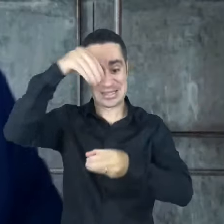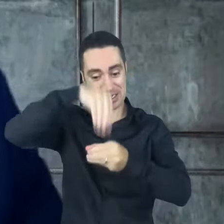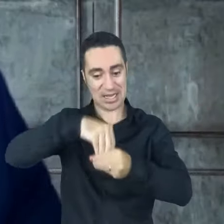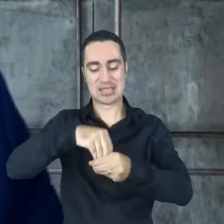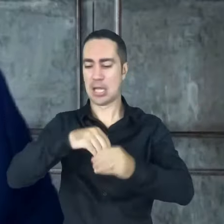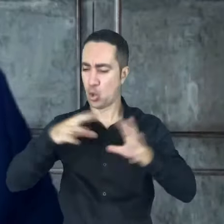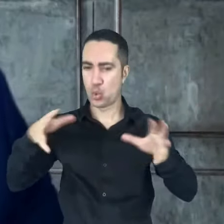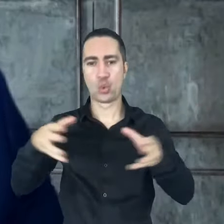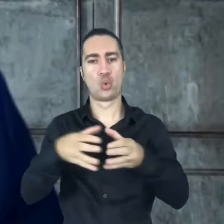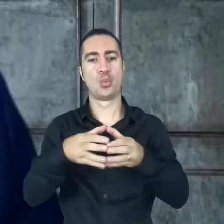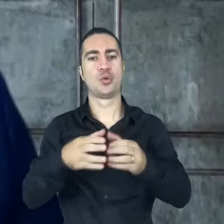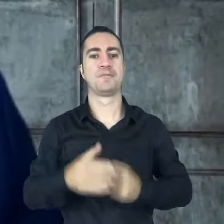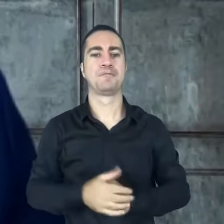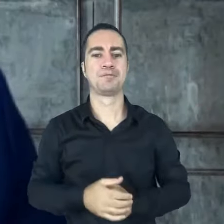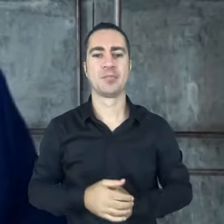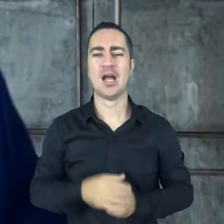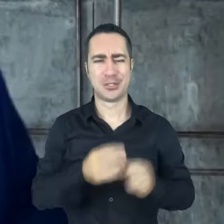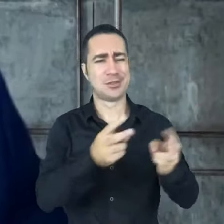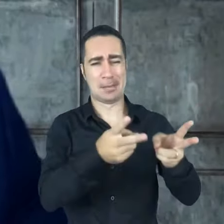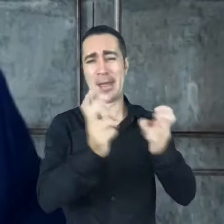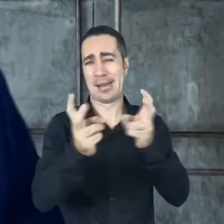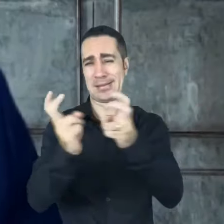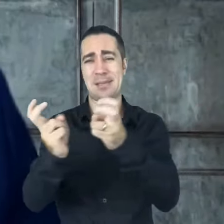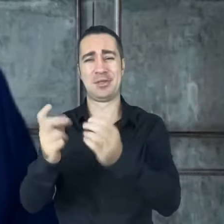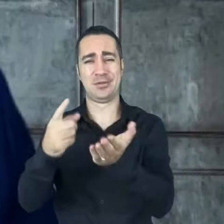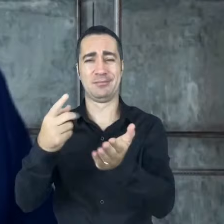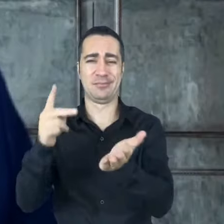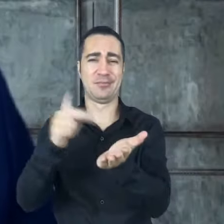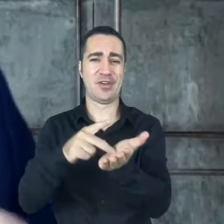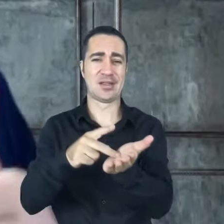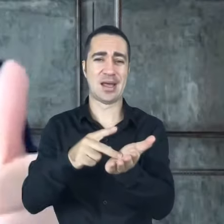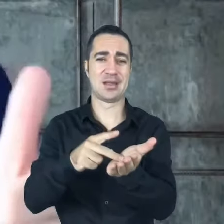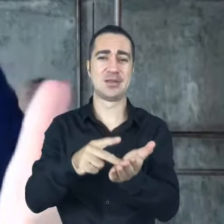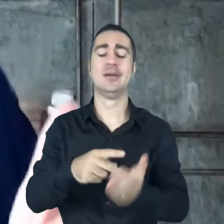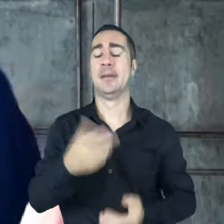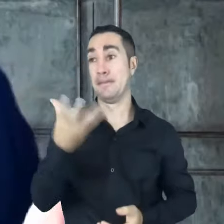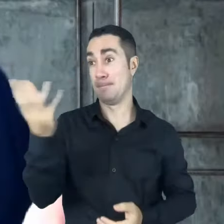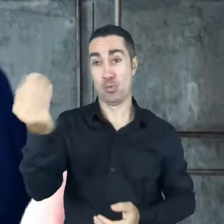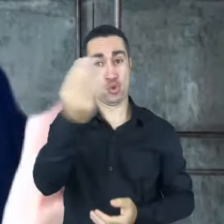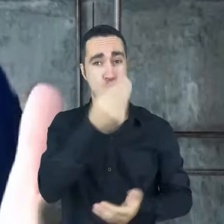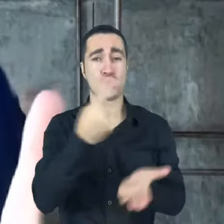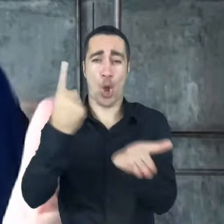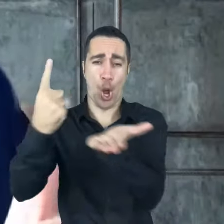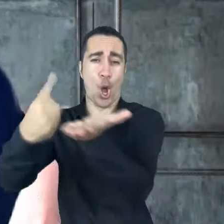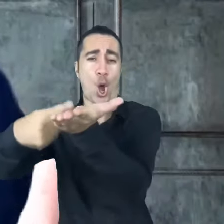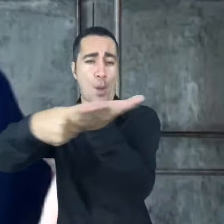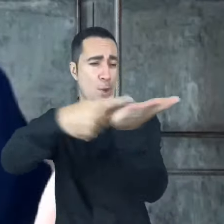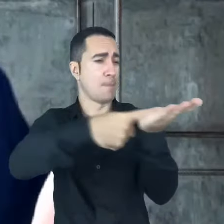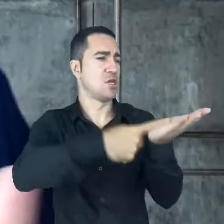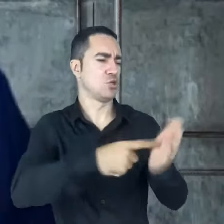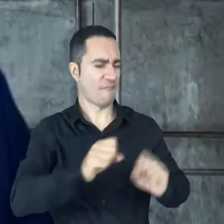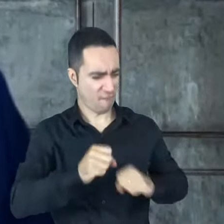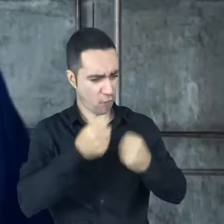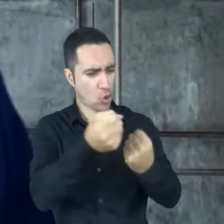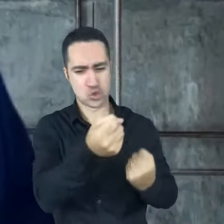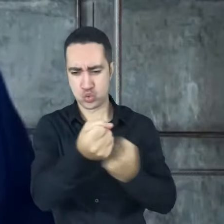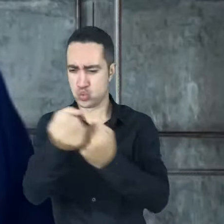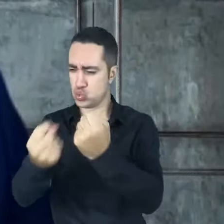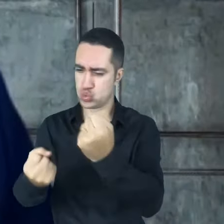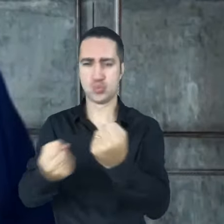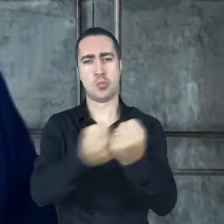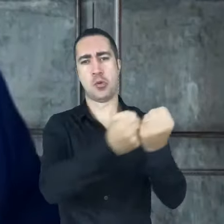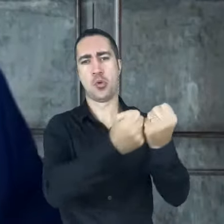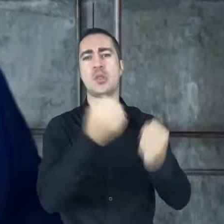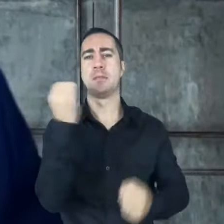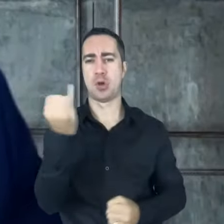visto ali no pacto é isso, muito desses compromissos de neutralidade, o que é importante, muito bom, fico muito